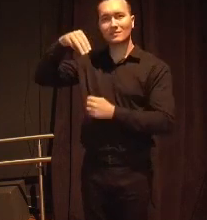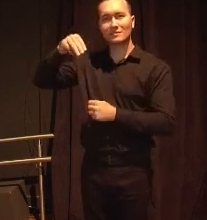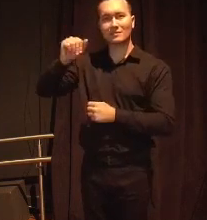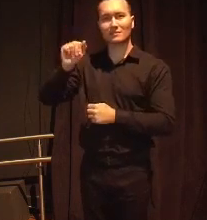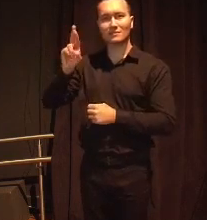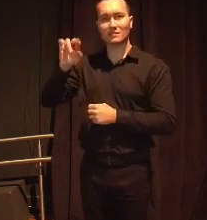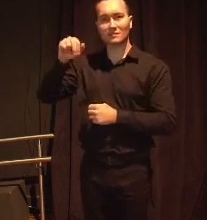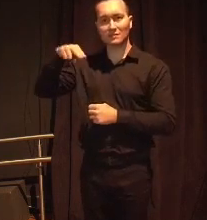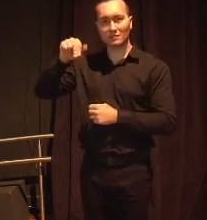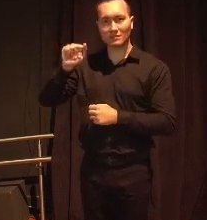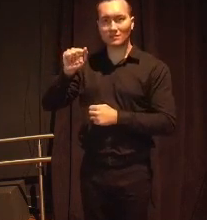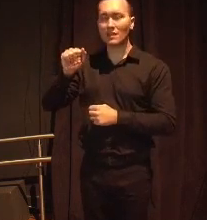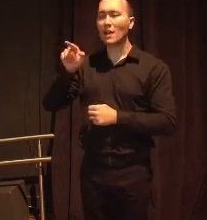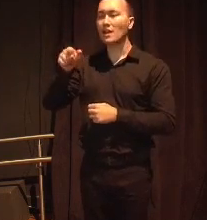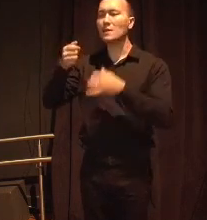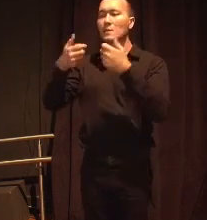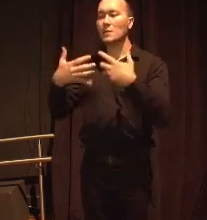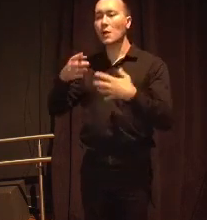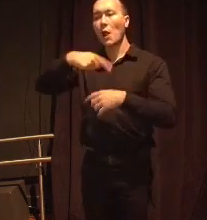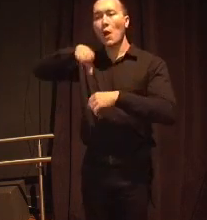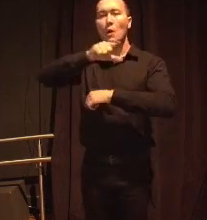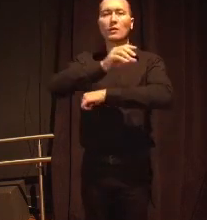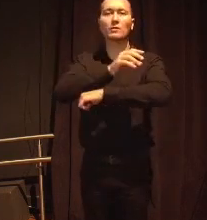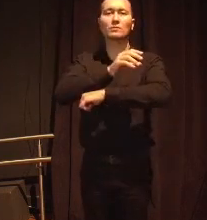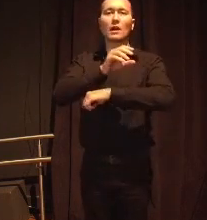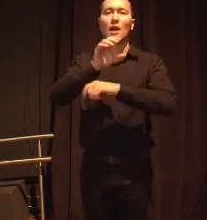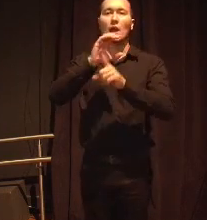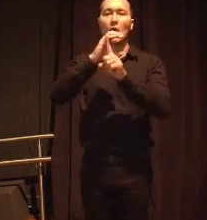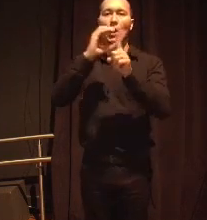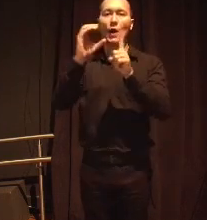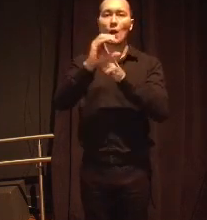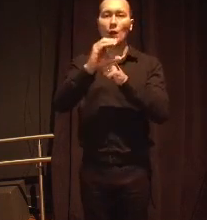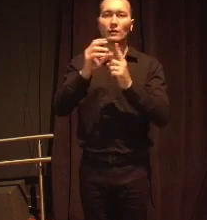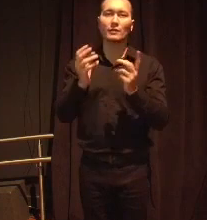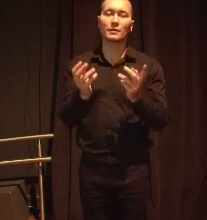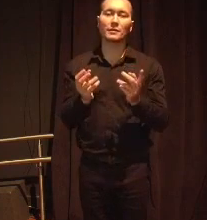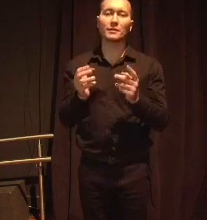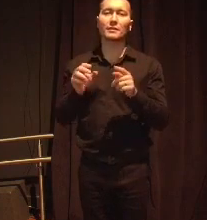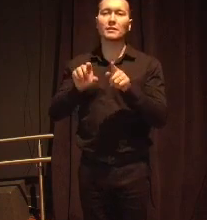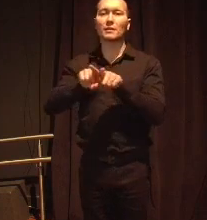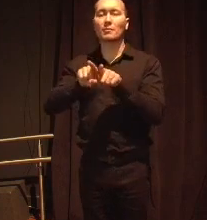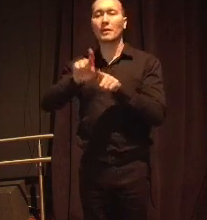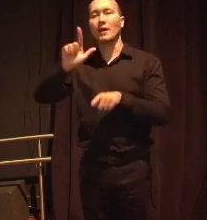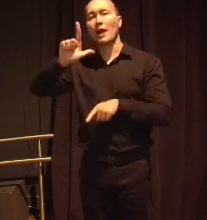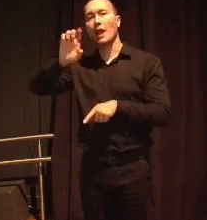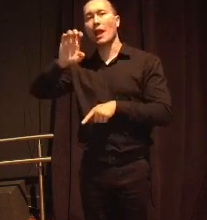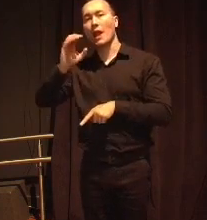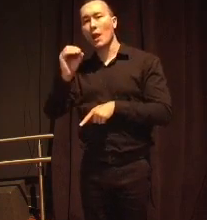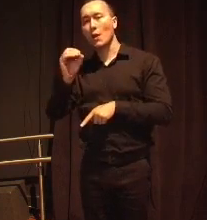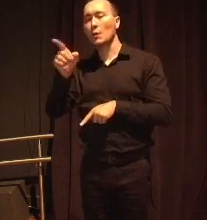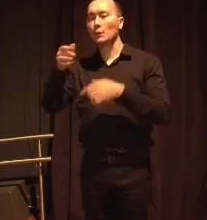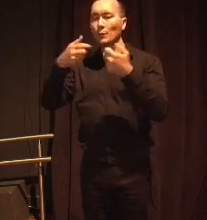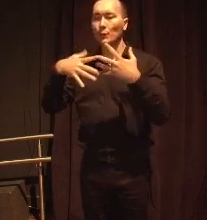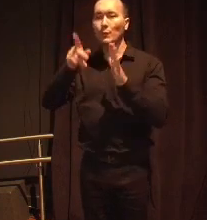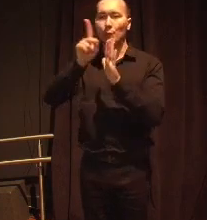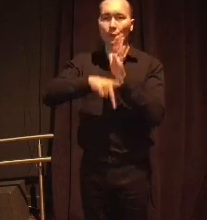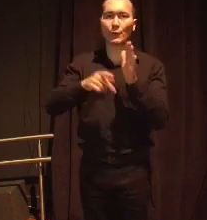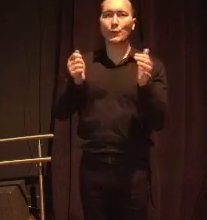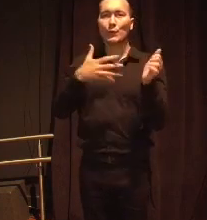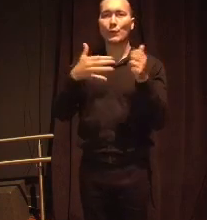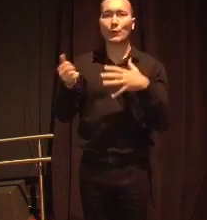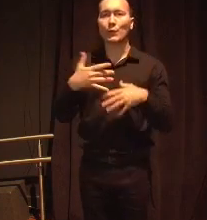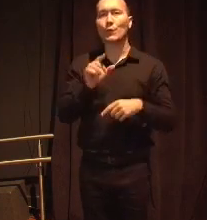falou um pouquinho da nossa cultura, com o Léo, que falou de alguns projetos de inovação, mas aqui a gente tem